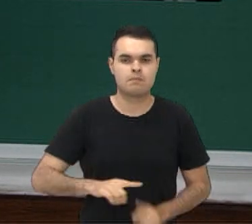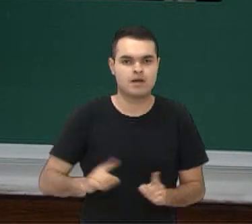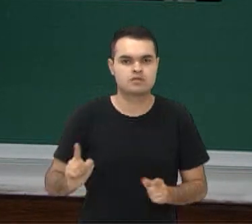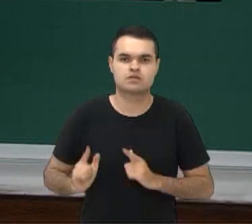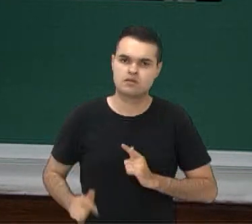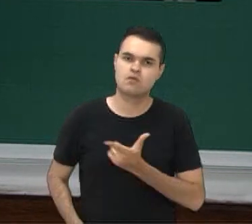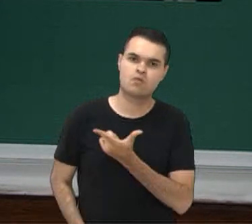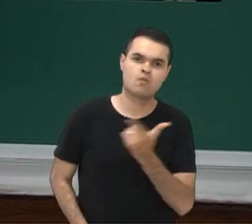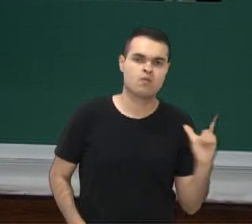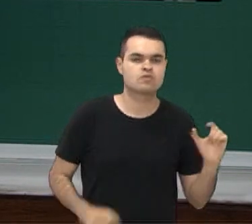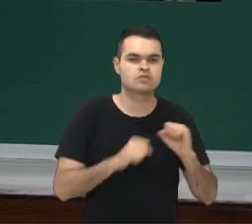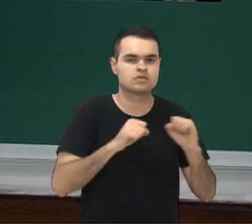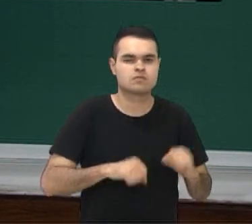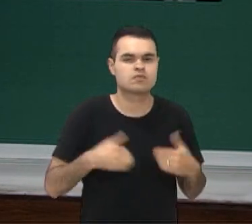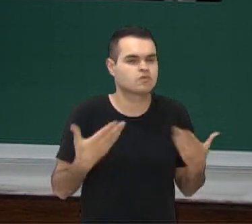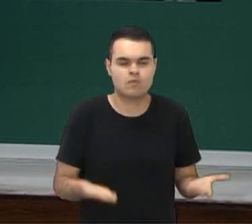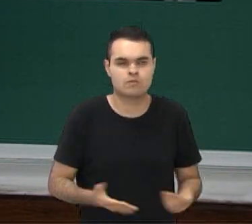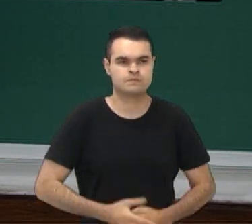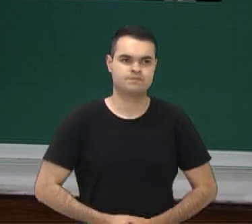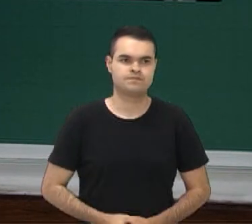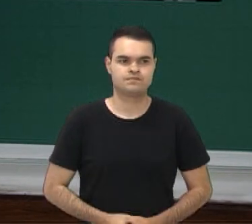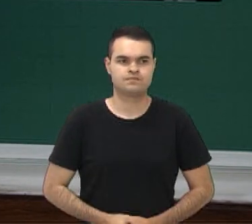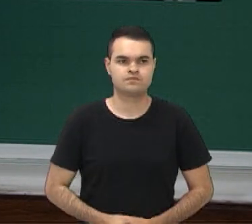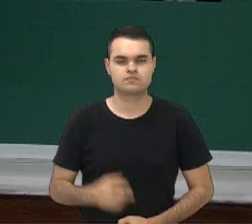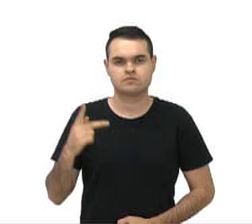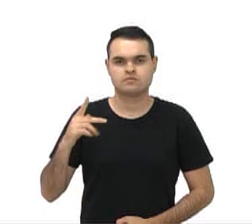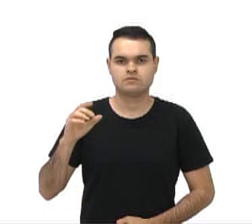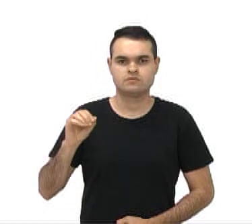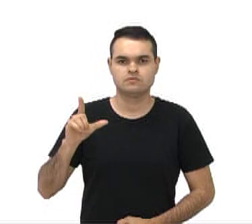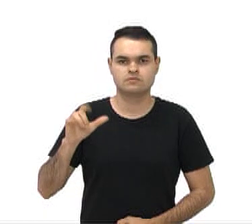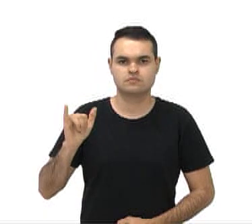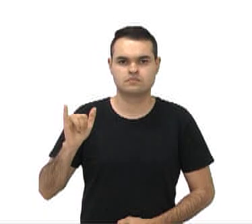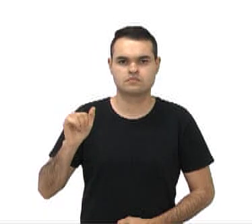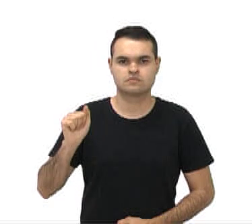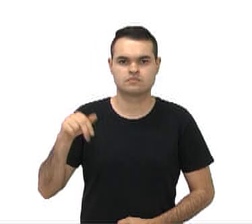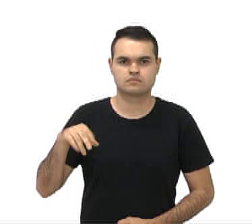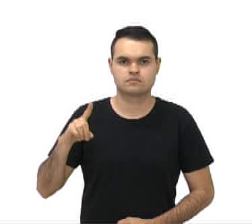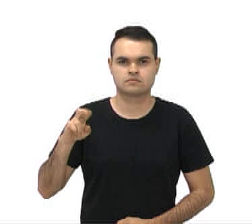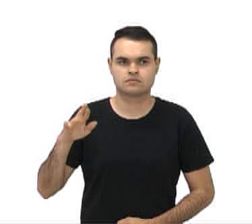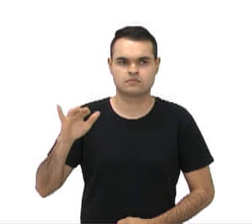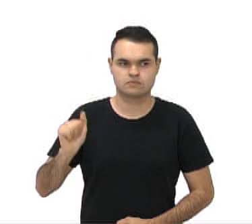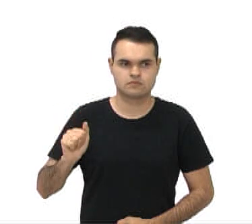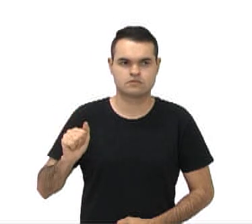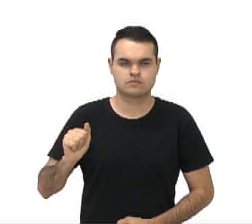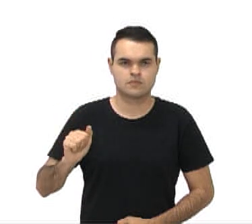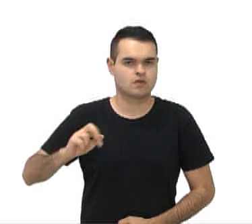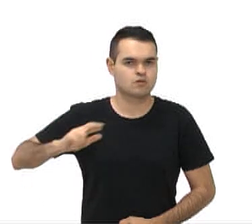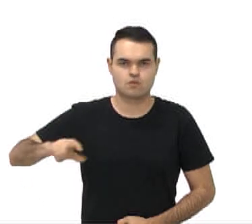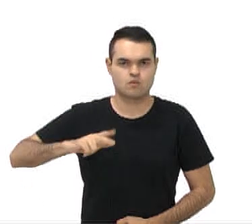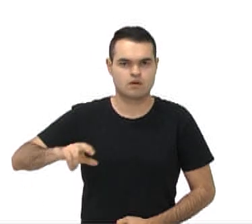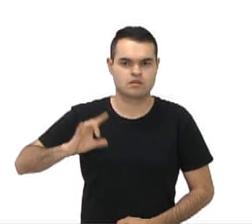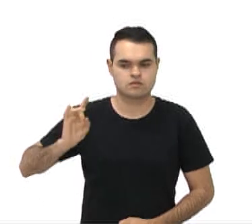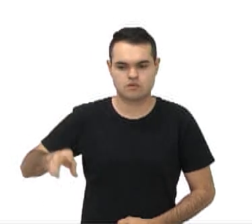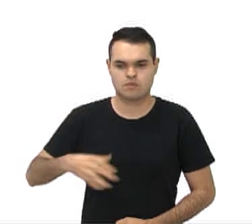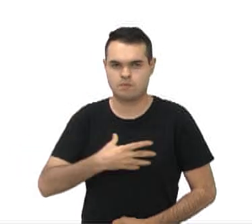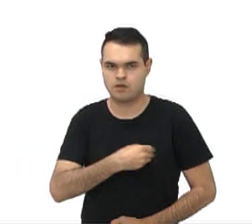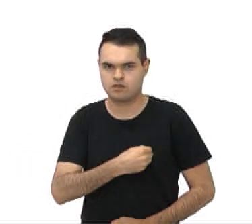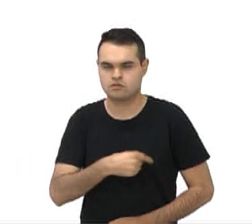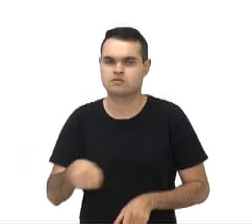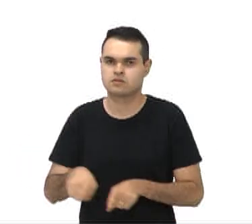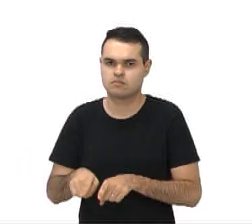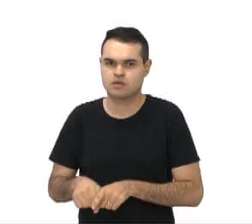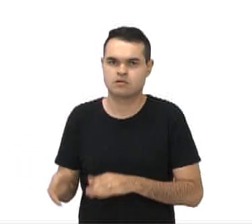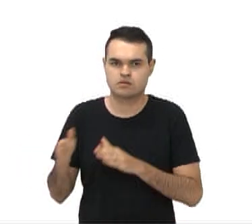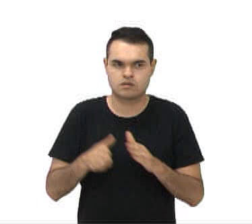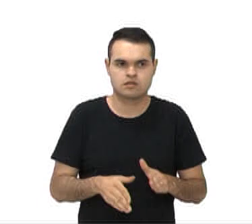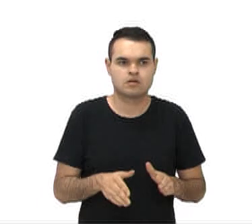existem outros sistemas. Quais são esses outros sistemas? A poliandria. Tá? Não acontece somente entre mamíferos também, acontece